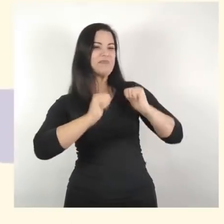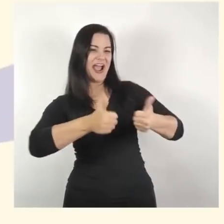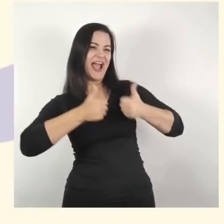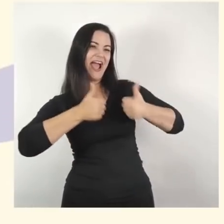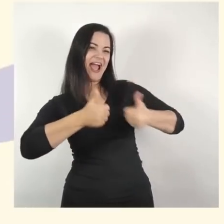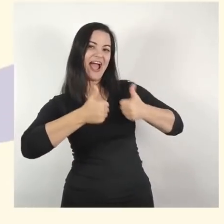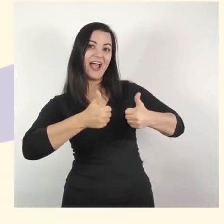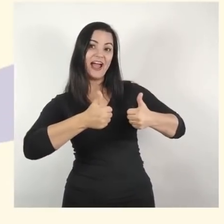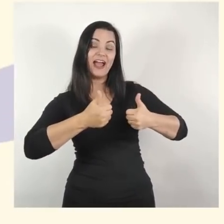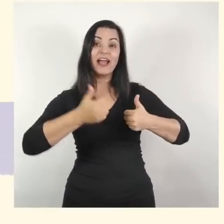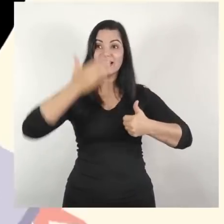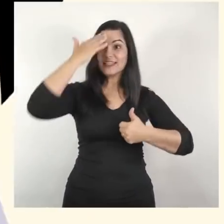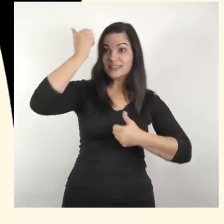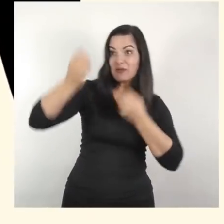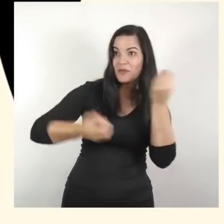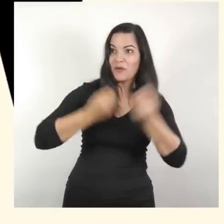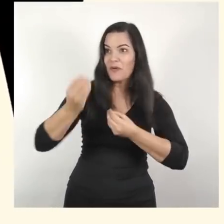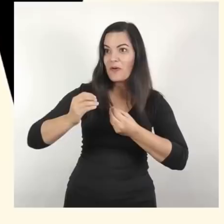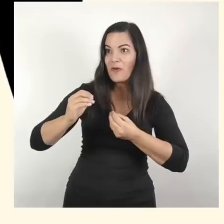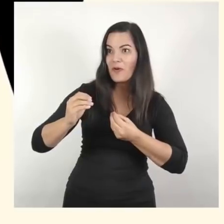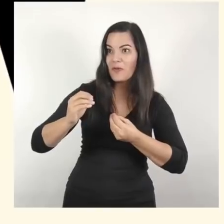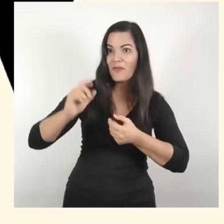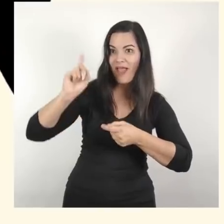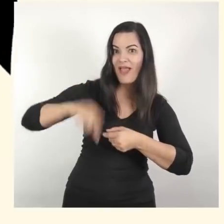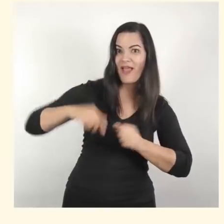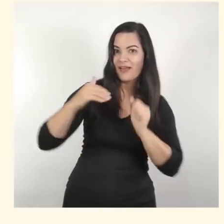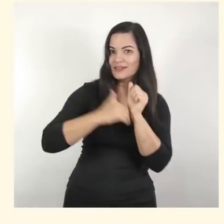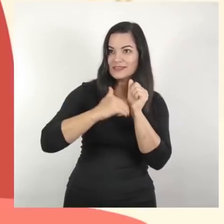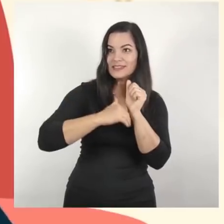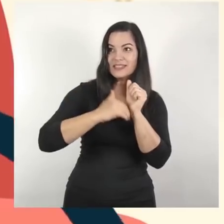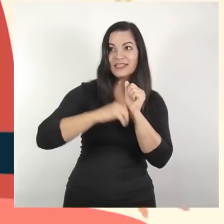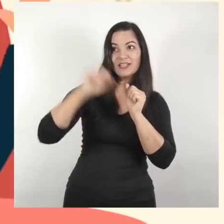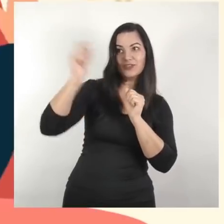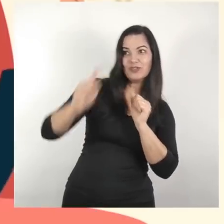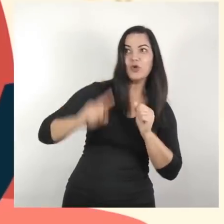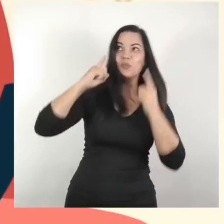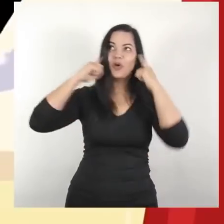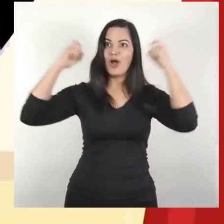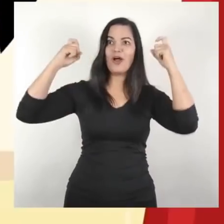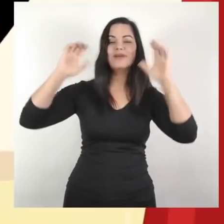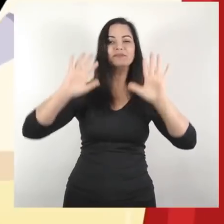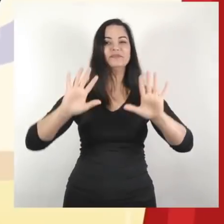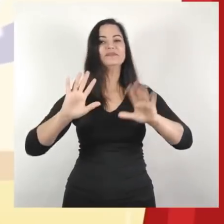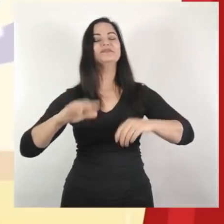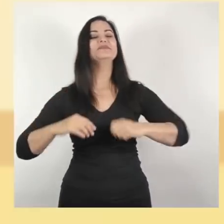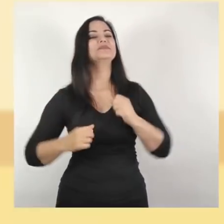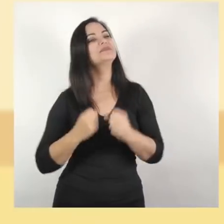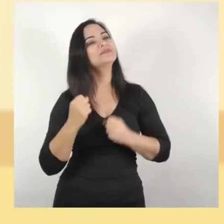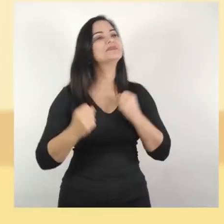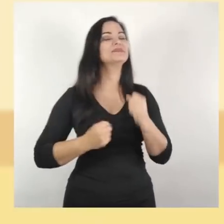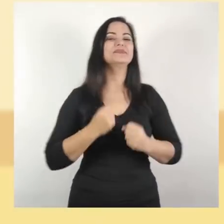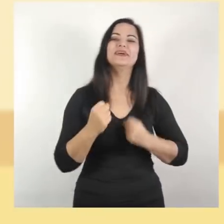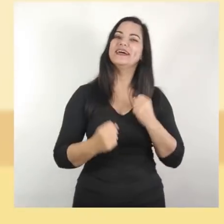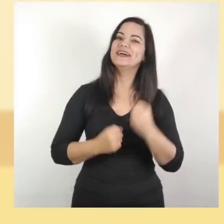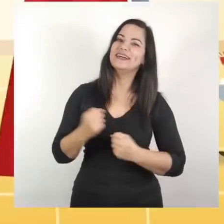E você quer saber como que funciona o truque dos trovões, pai? Como? Som,